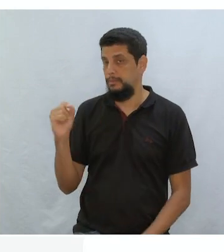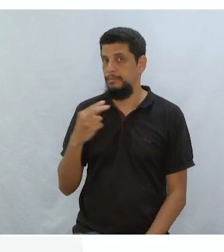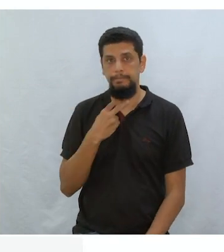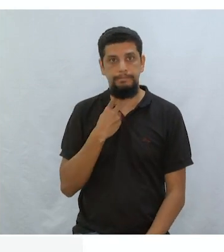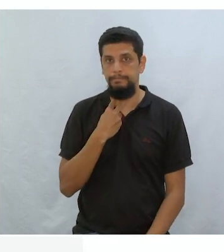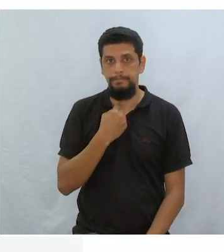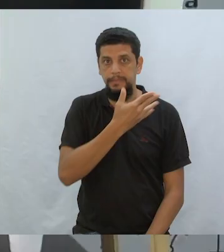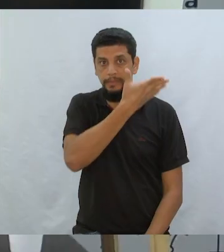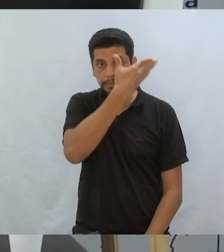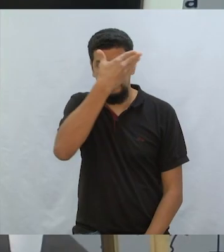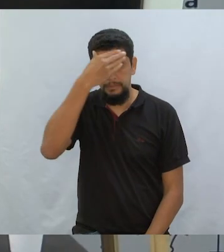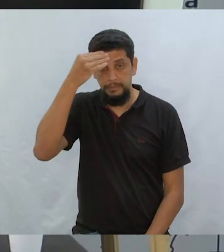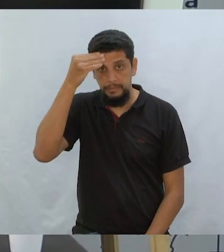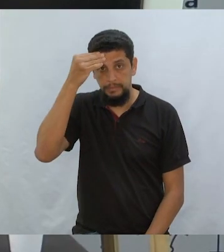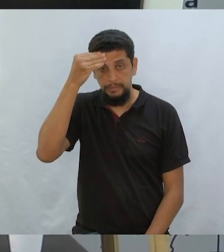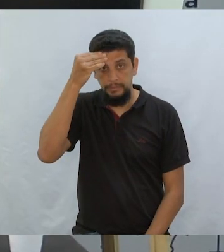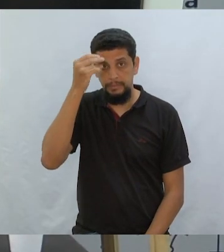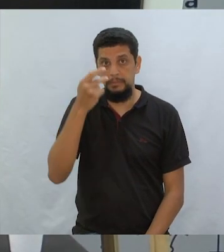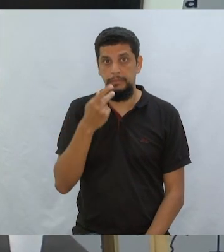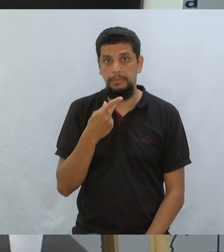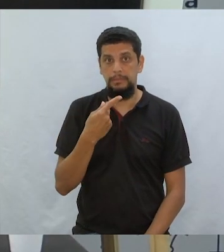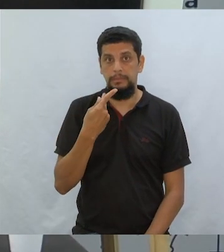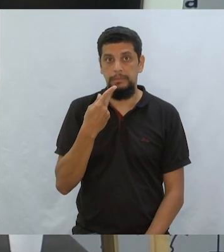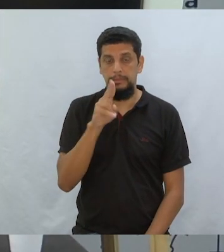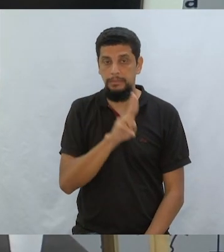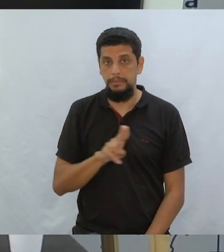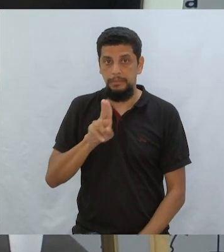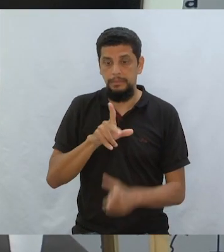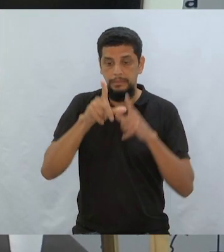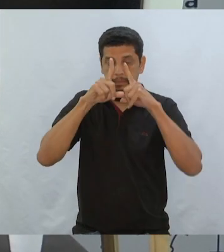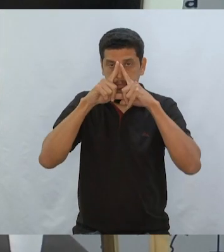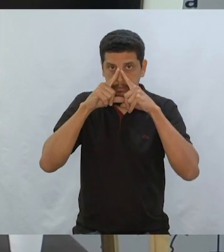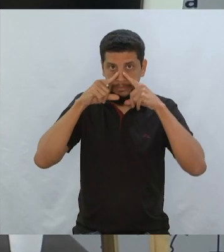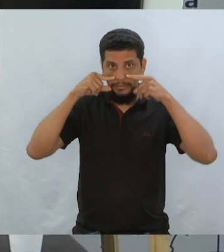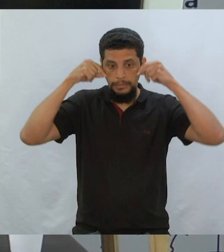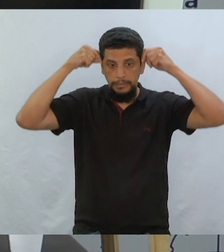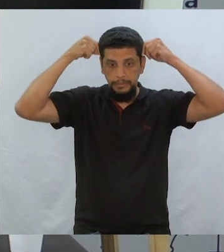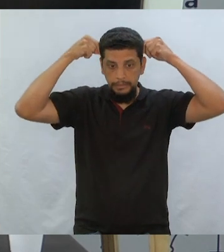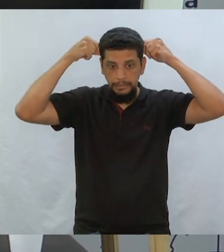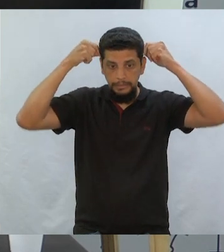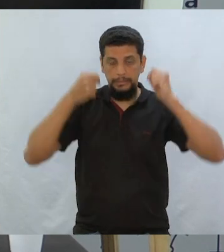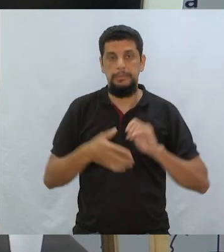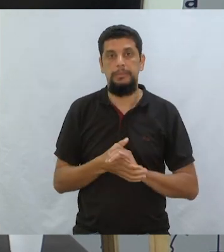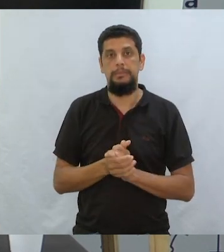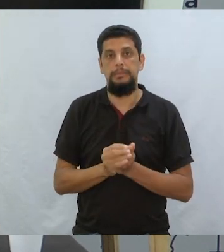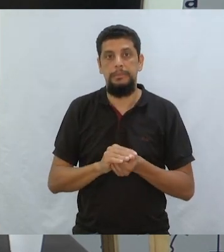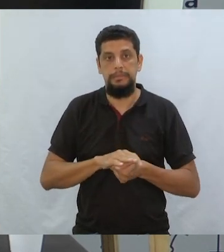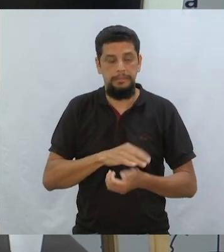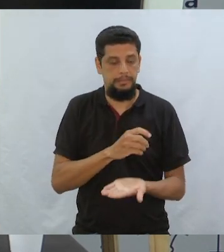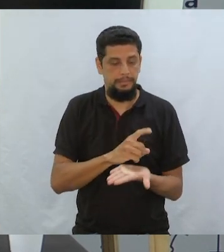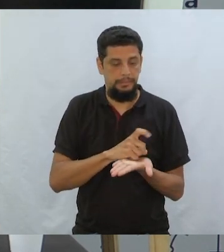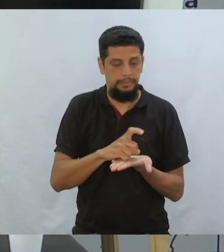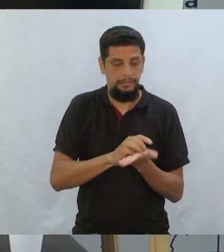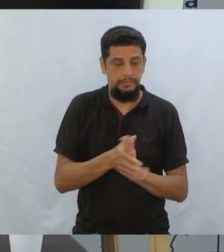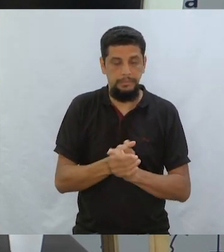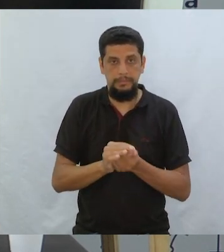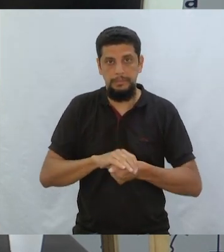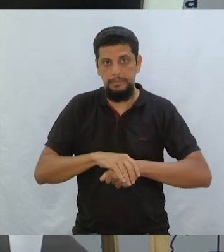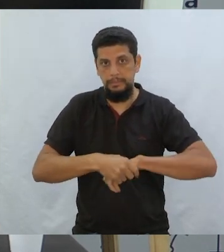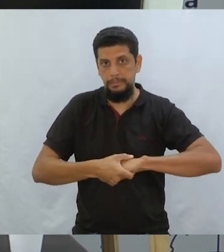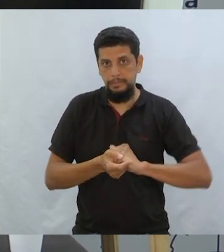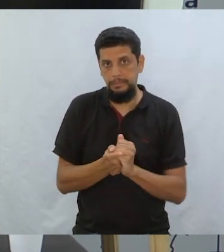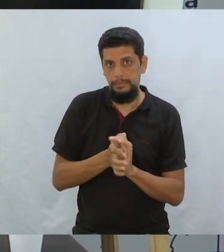casa, não esqueça da sua máscara. Eu vou pegar a minha agora, porque eu